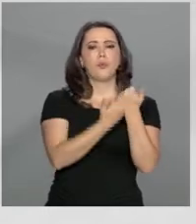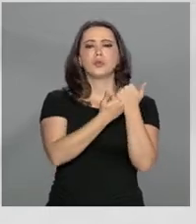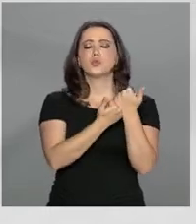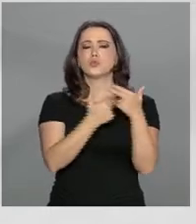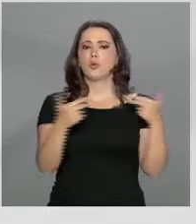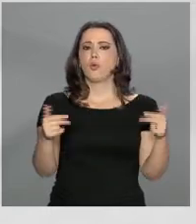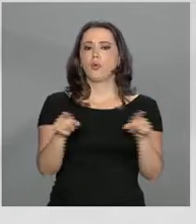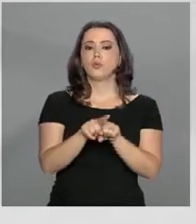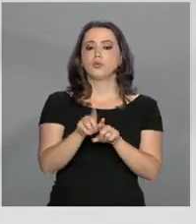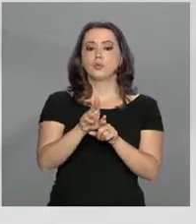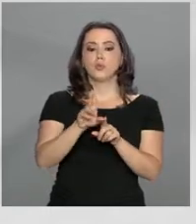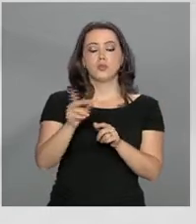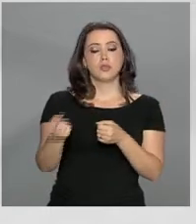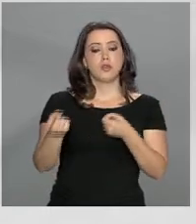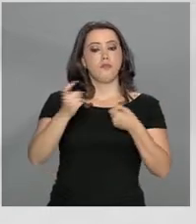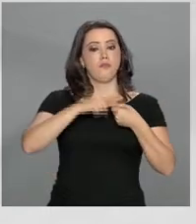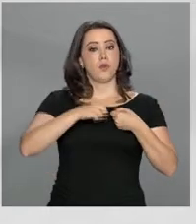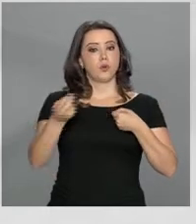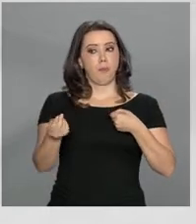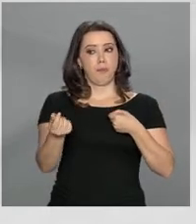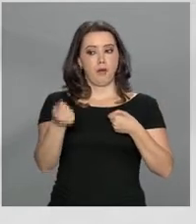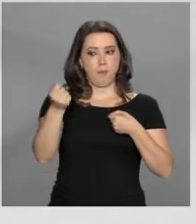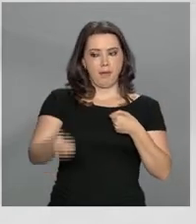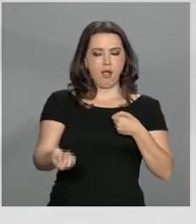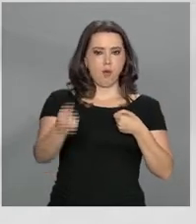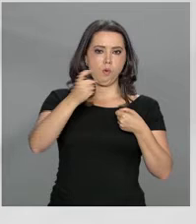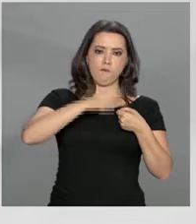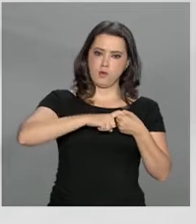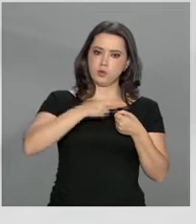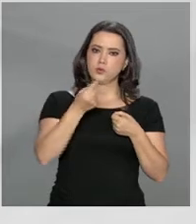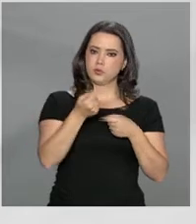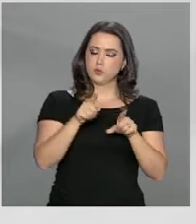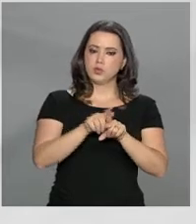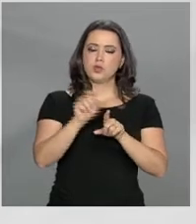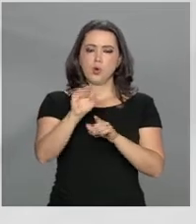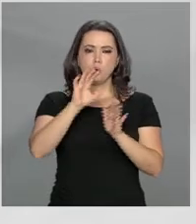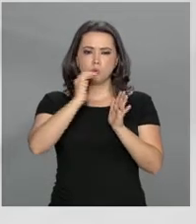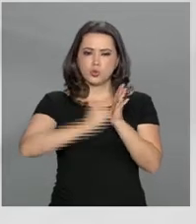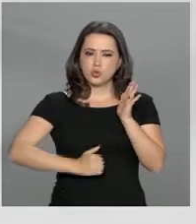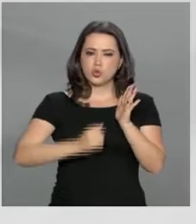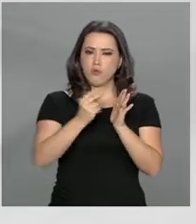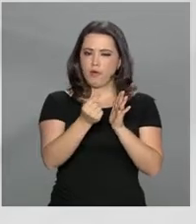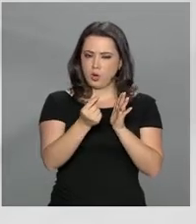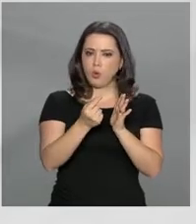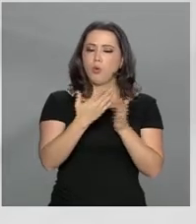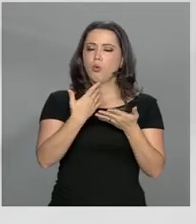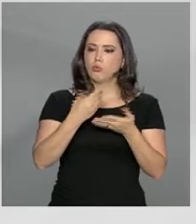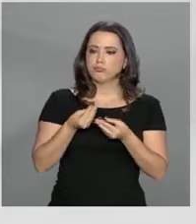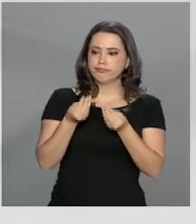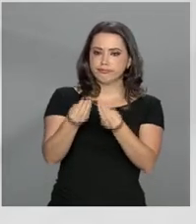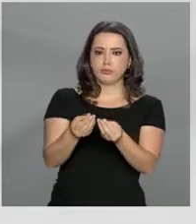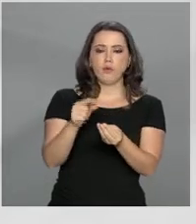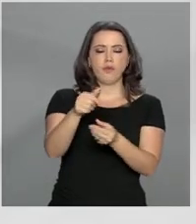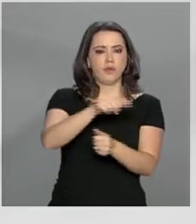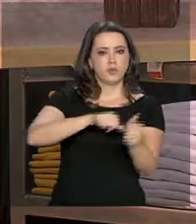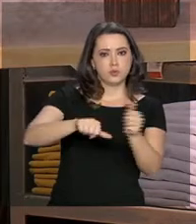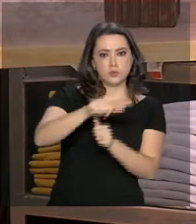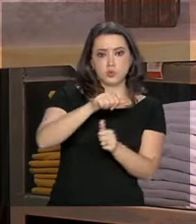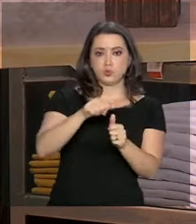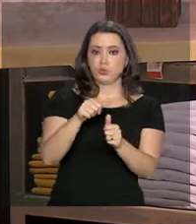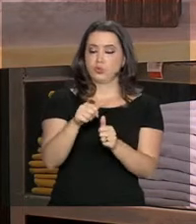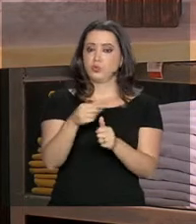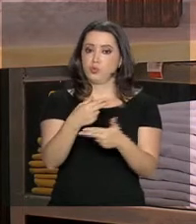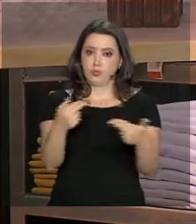produto a restituição imediata da quantia paga ou o abatimento do preço na compra do outro produto